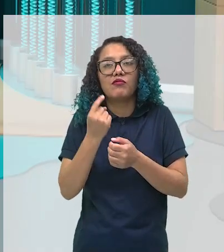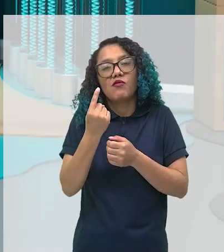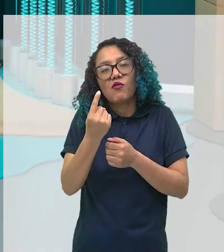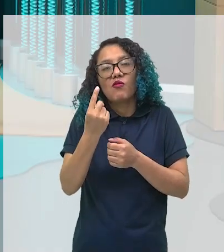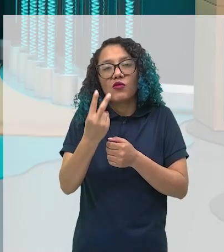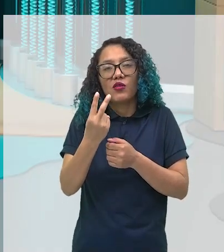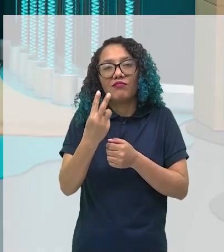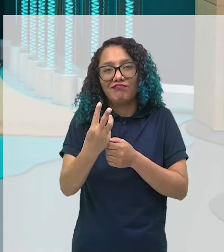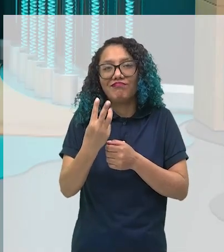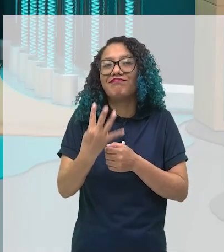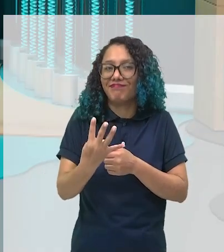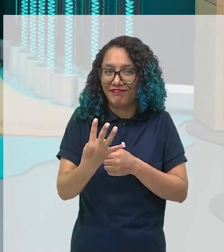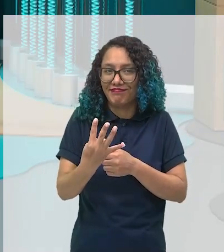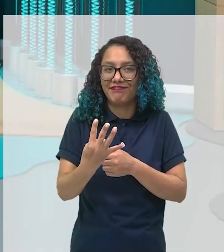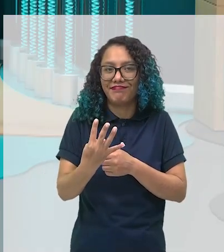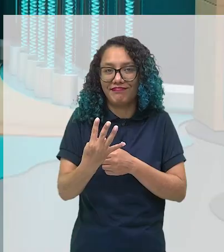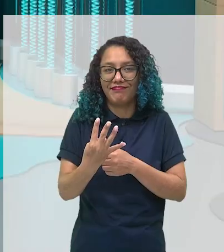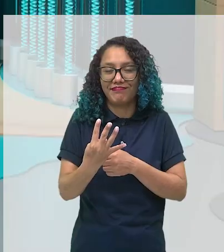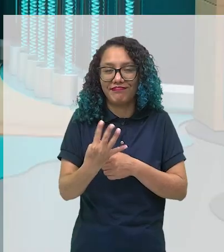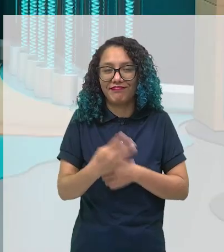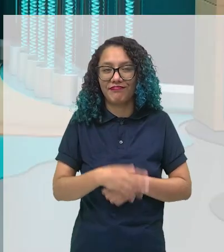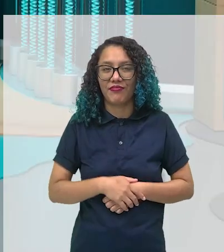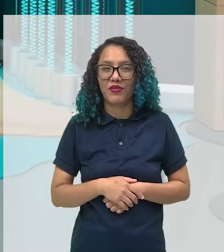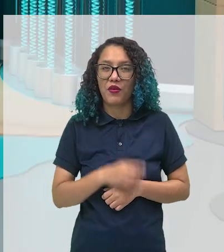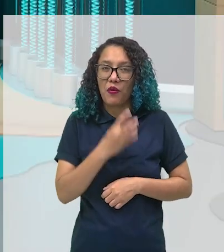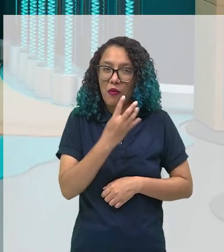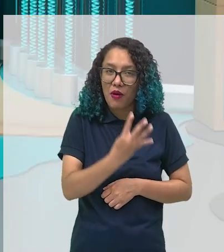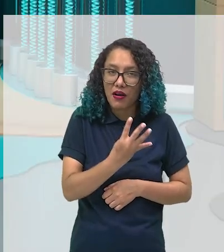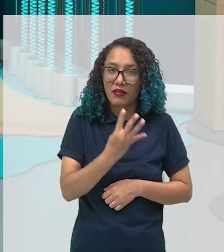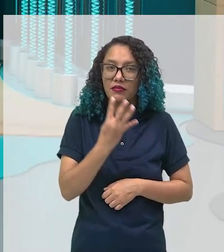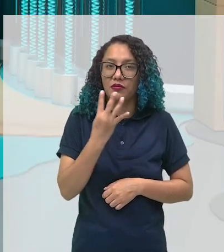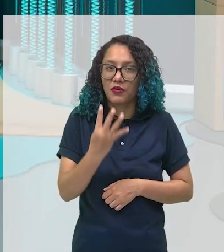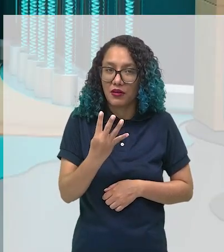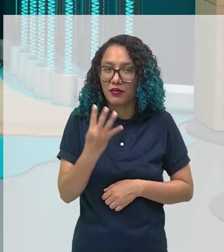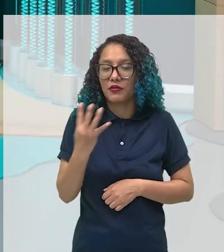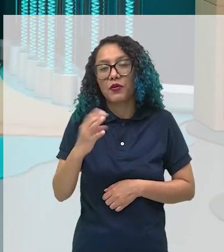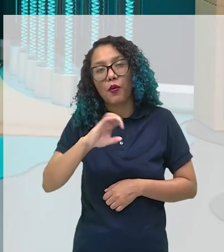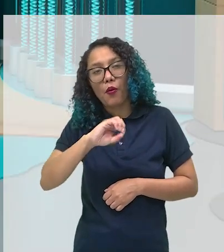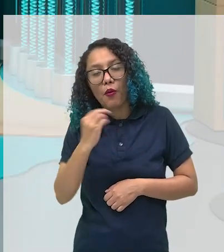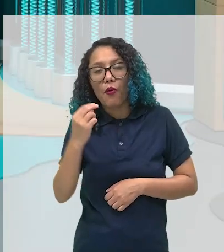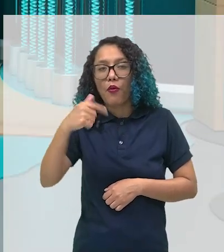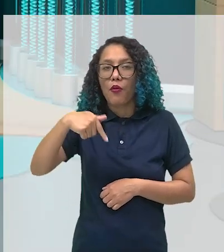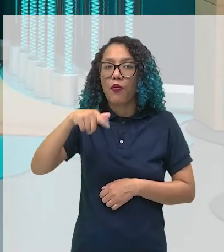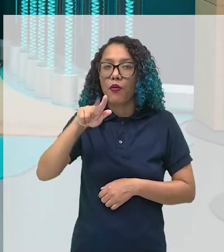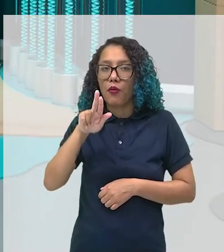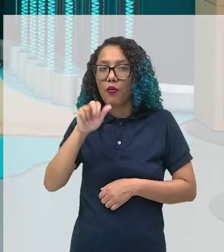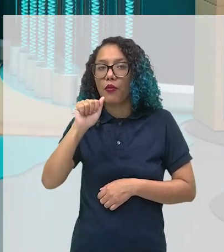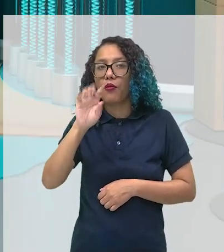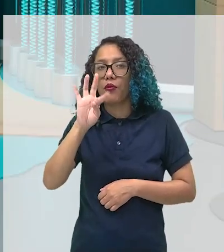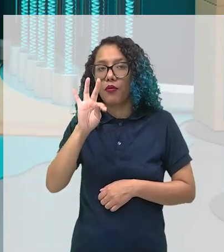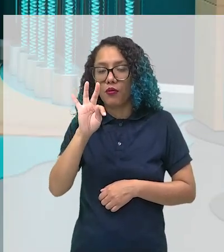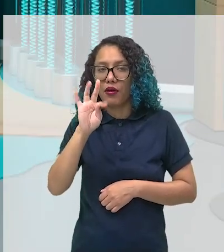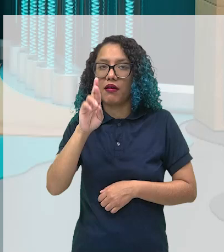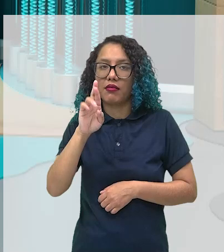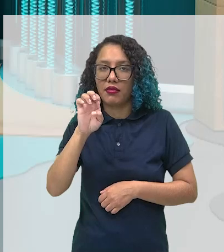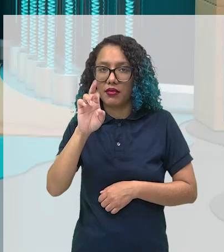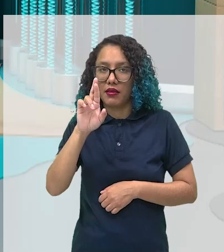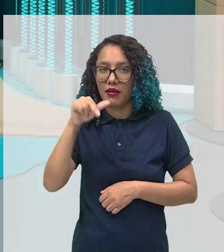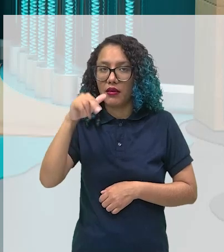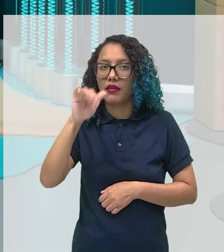chama, né? Então ele é um ritmo de 4x4 ou quaternário. Isso dá uma